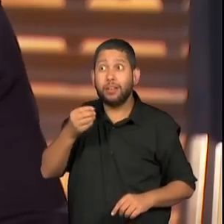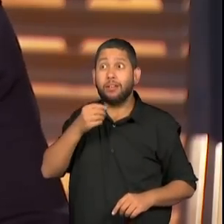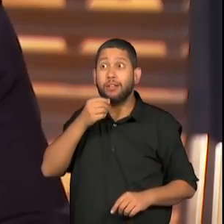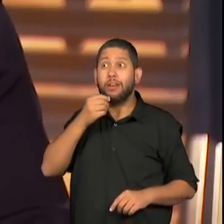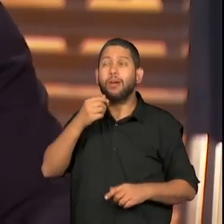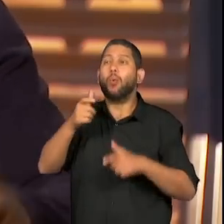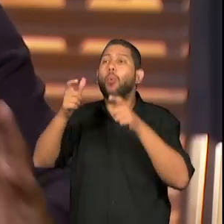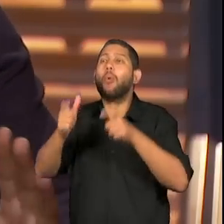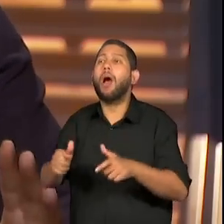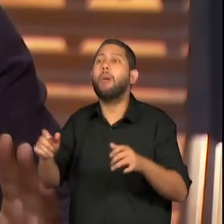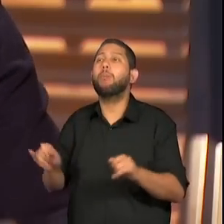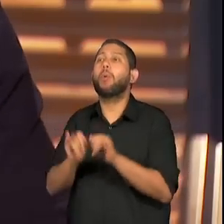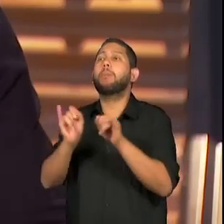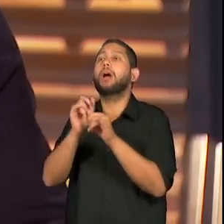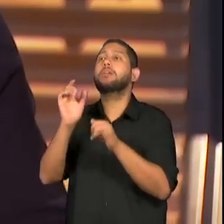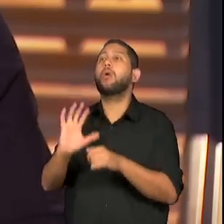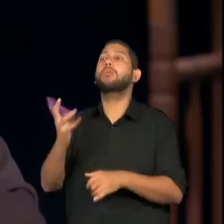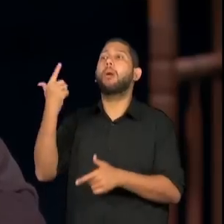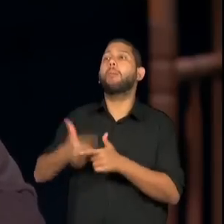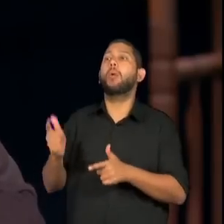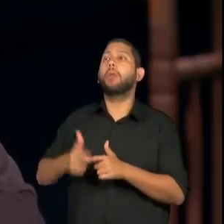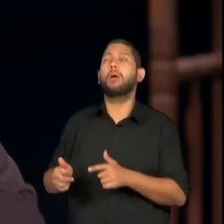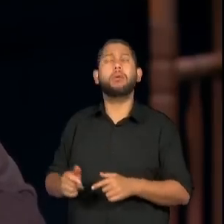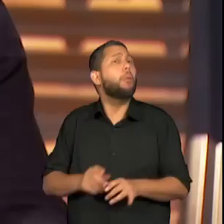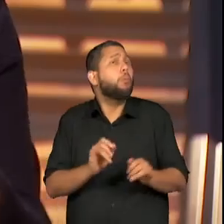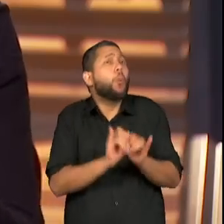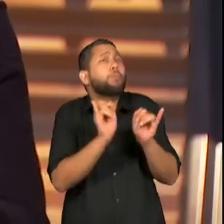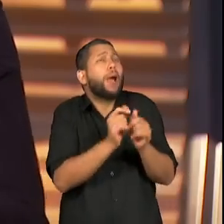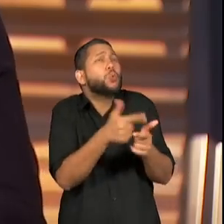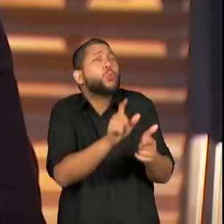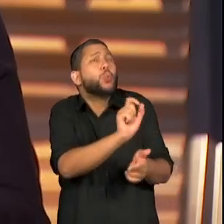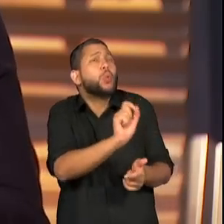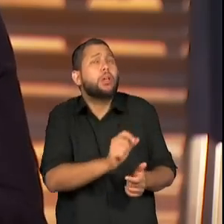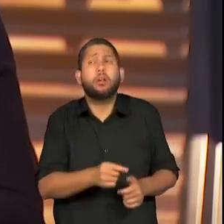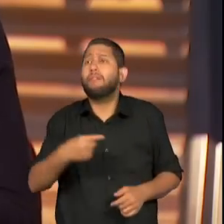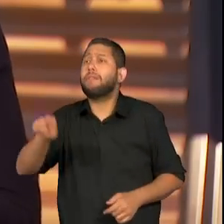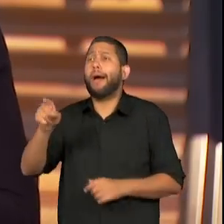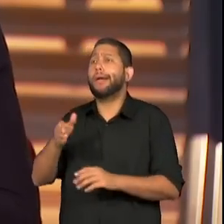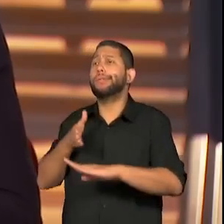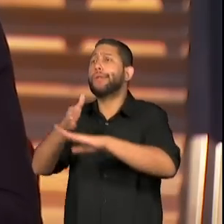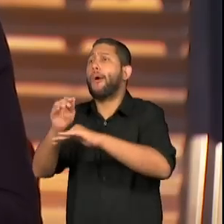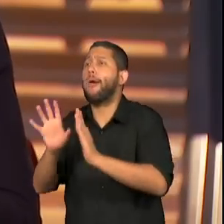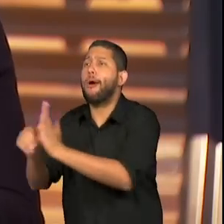fazer besteira só chegavam na parte da tarde. Que tipo de convite? Ah, para sair para roubar,